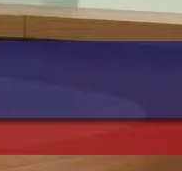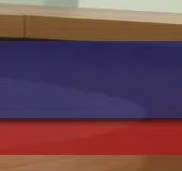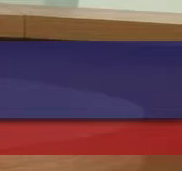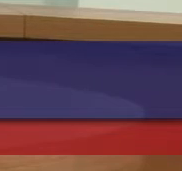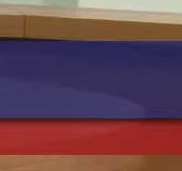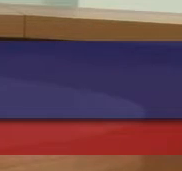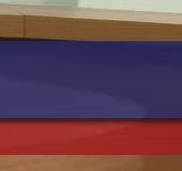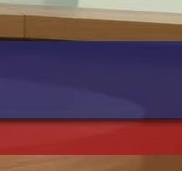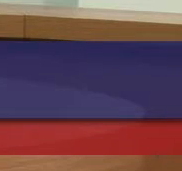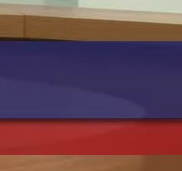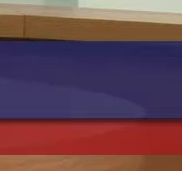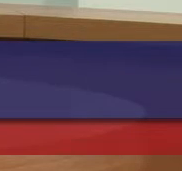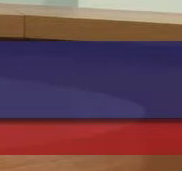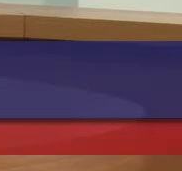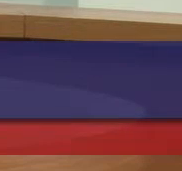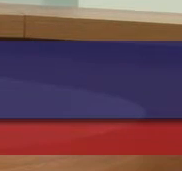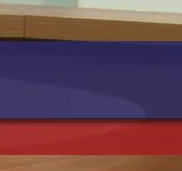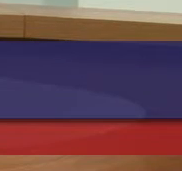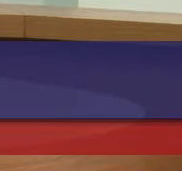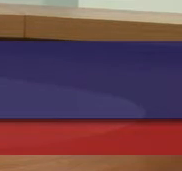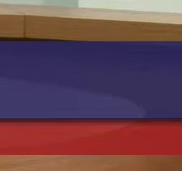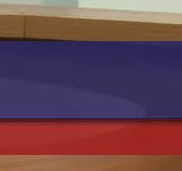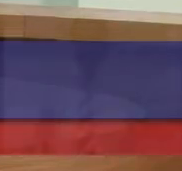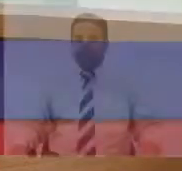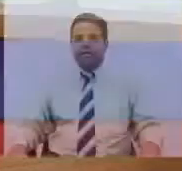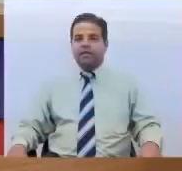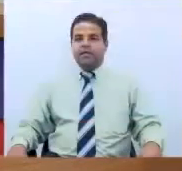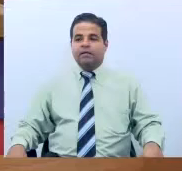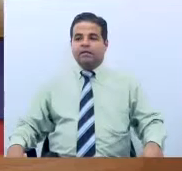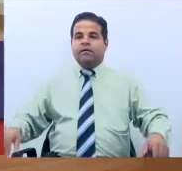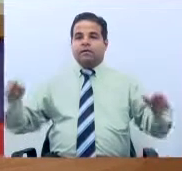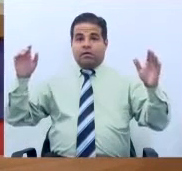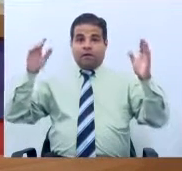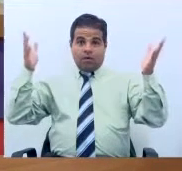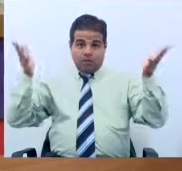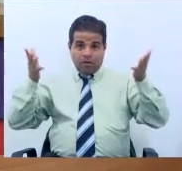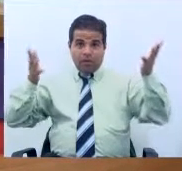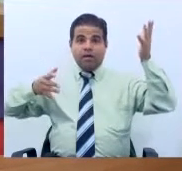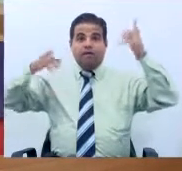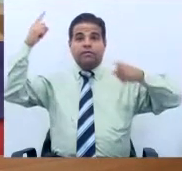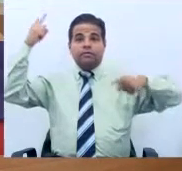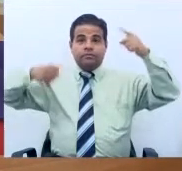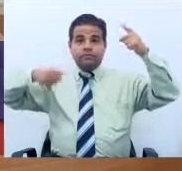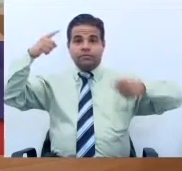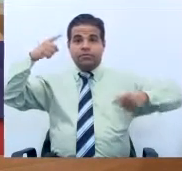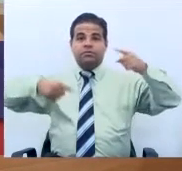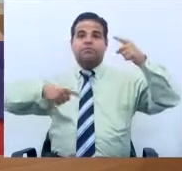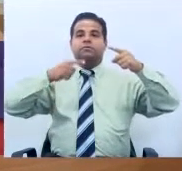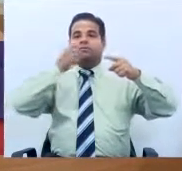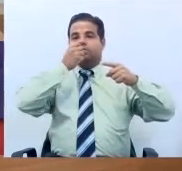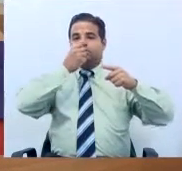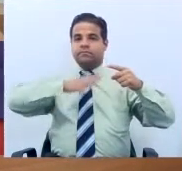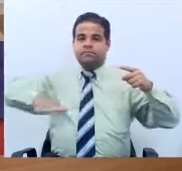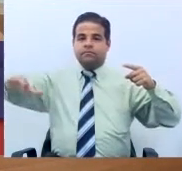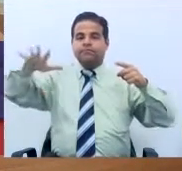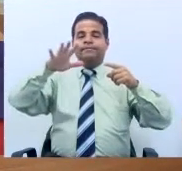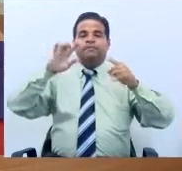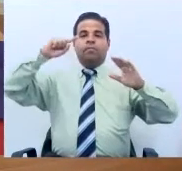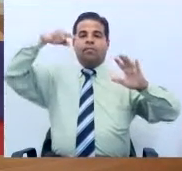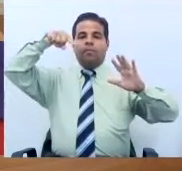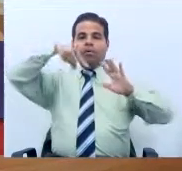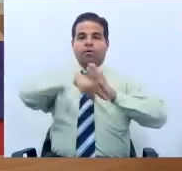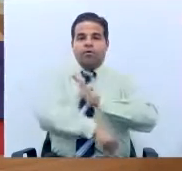apelo. Nosso amor pela pátria passa indiscutivelmente pela boa, autêntica e profunda